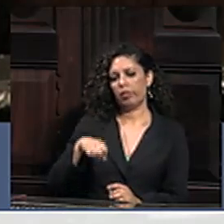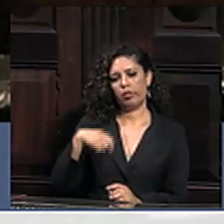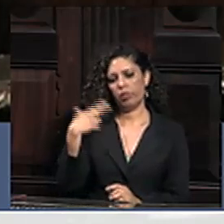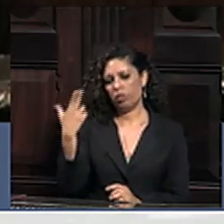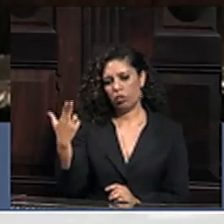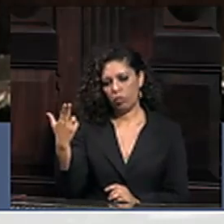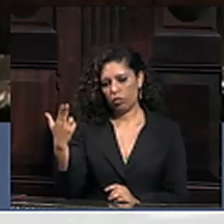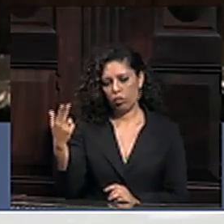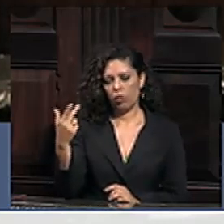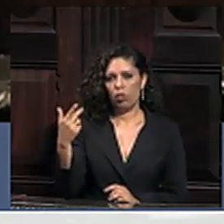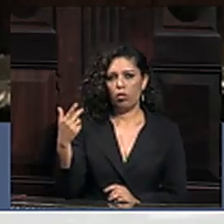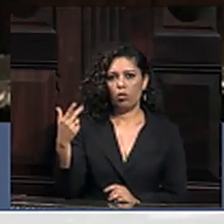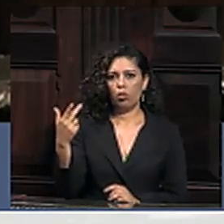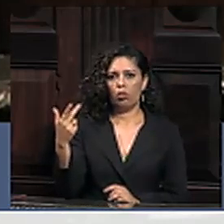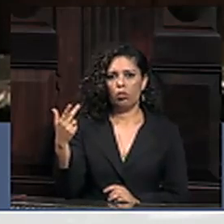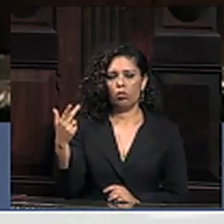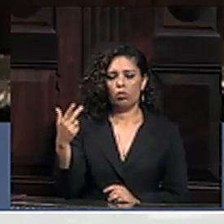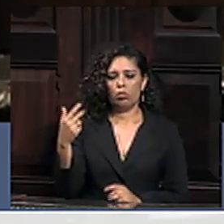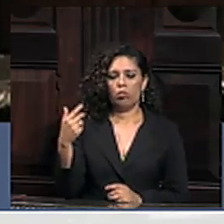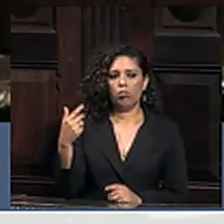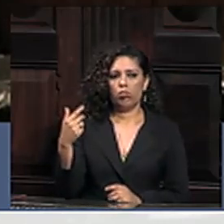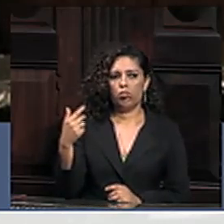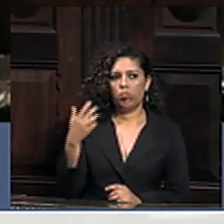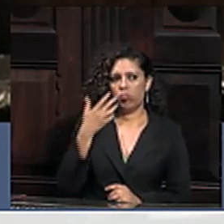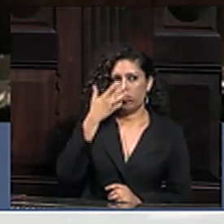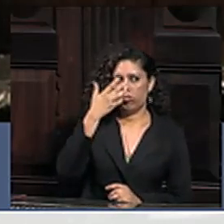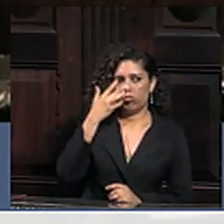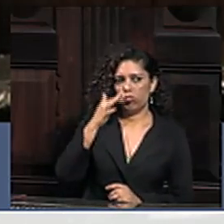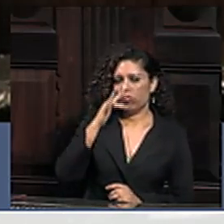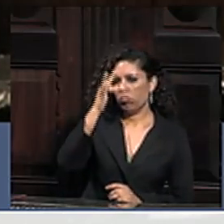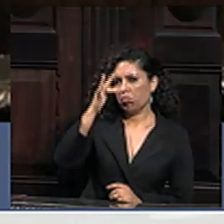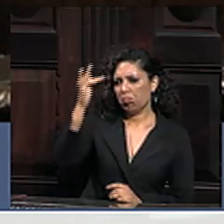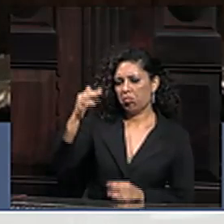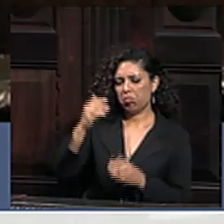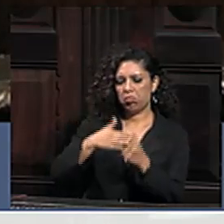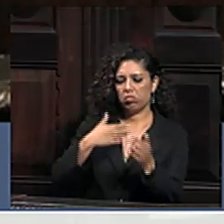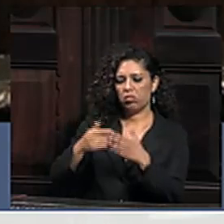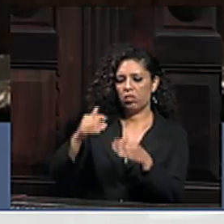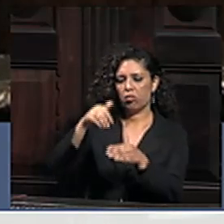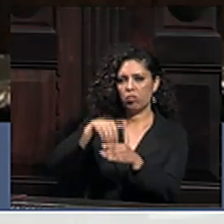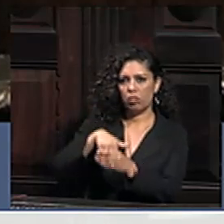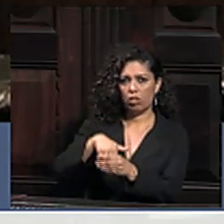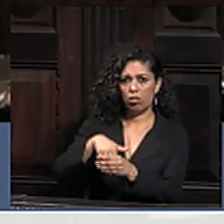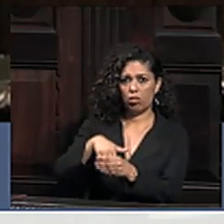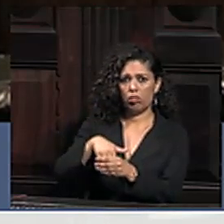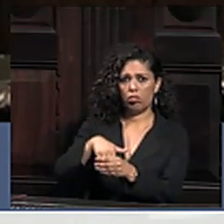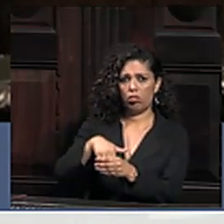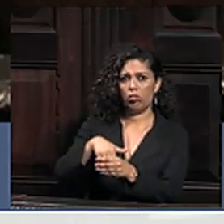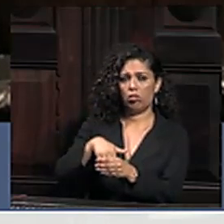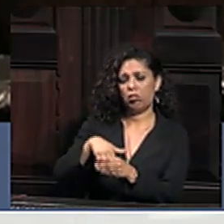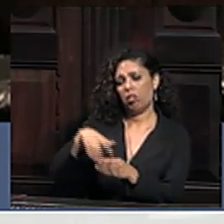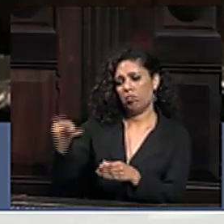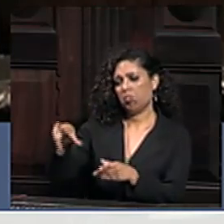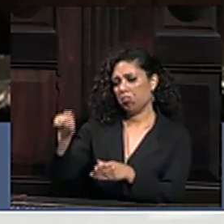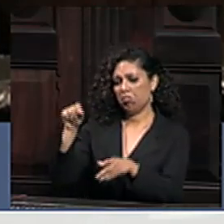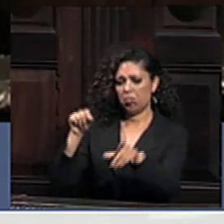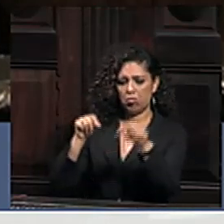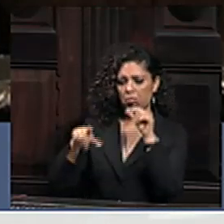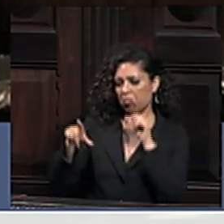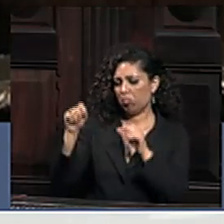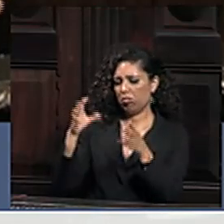da prerrogativa desses eleitos compor as suas equipes